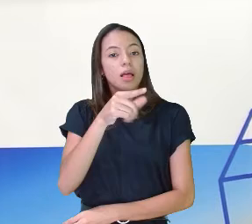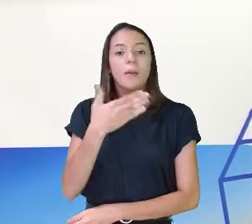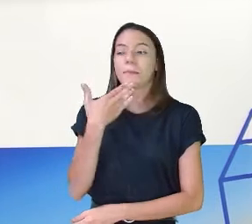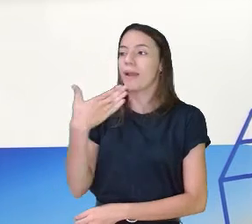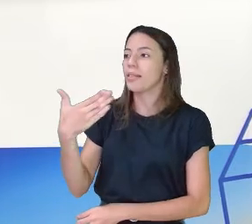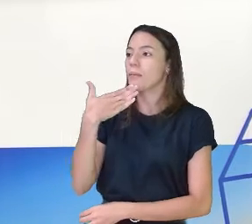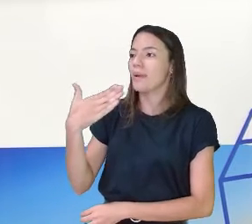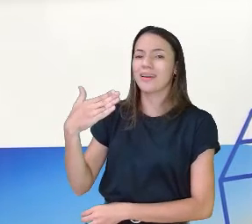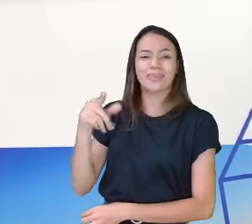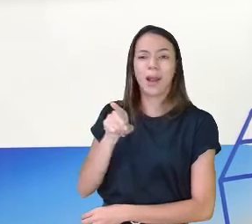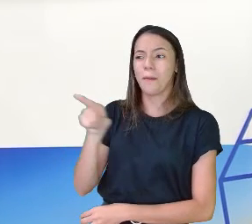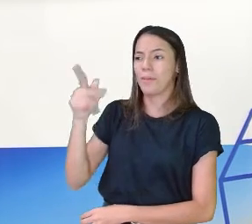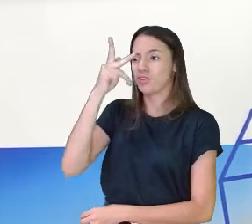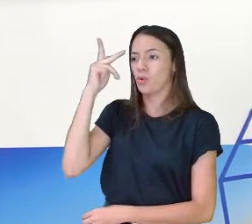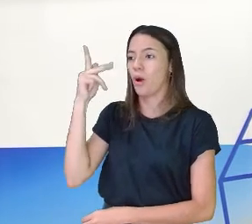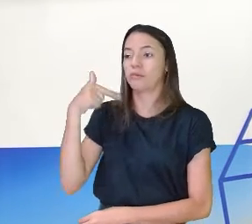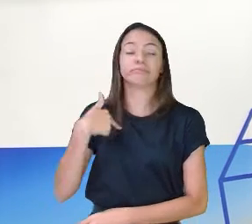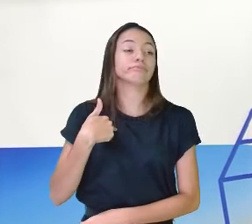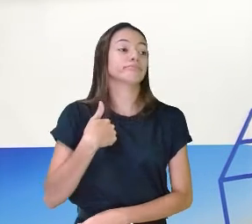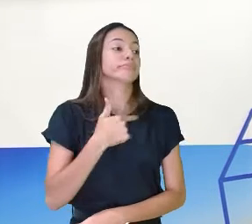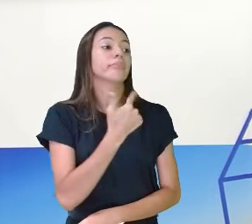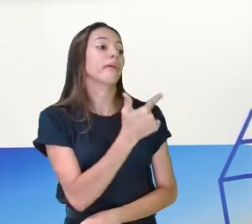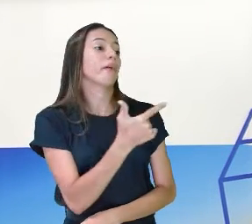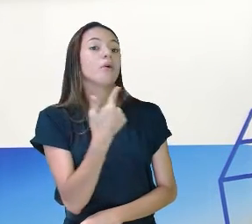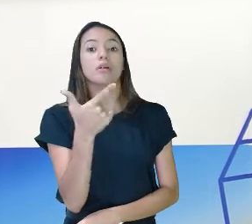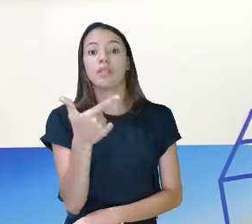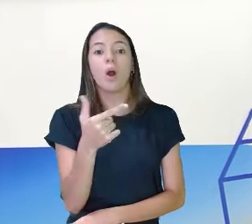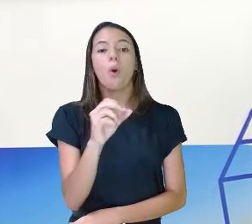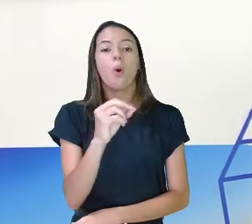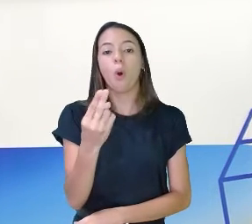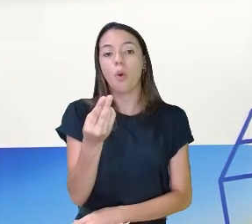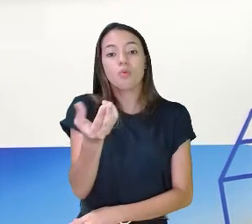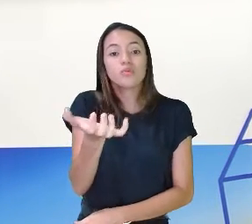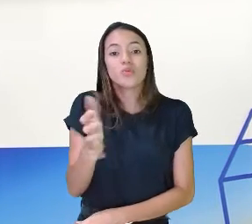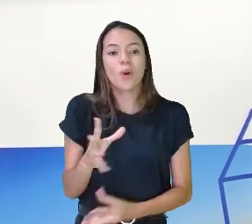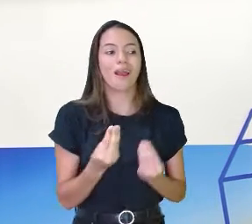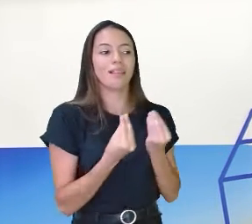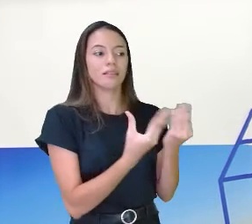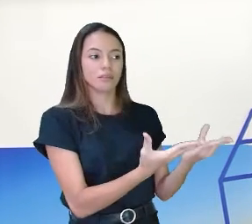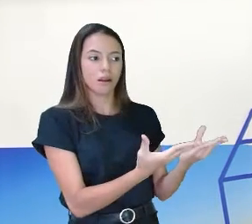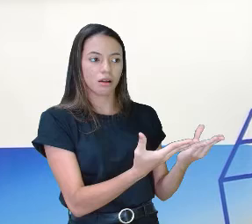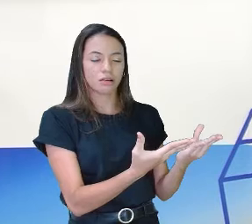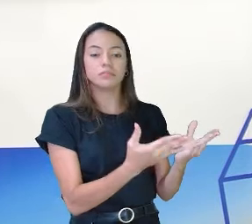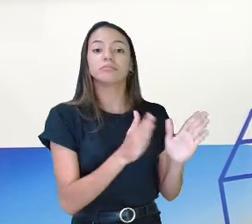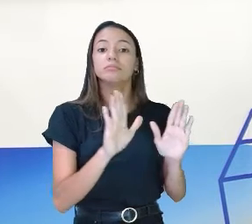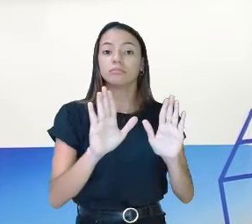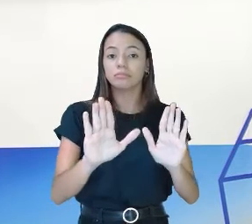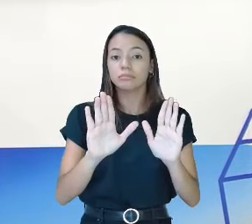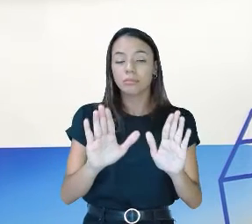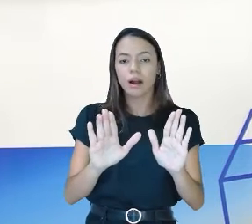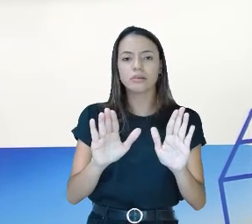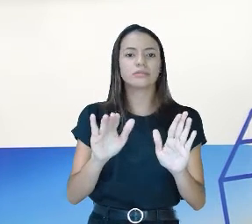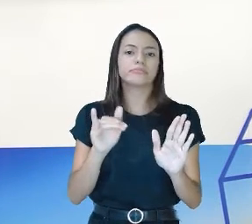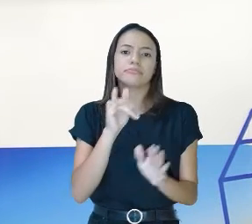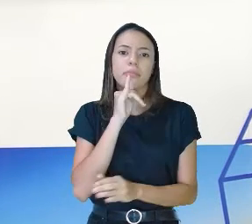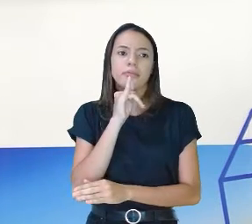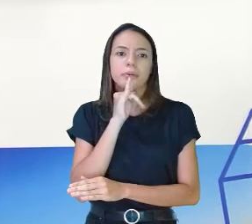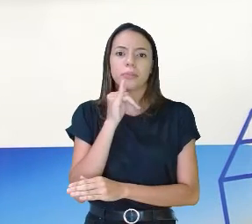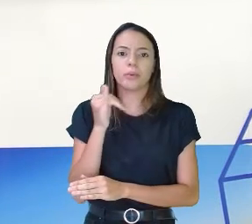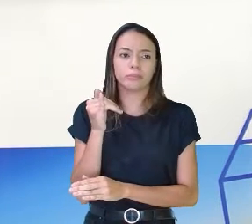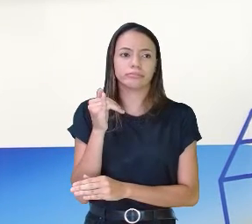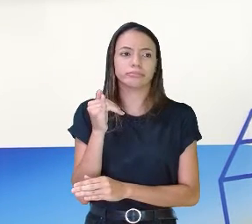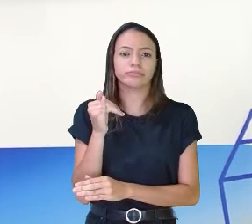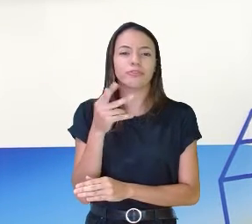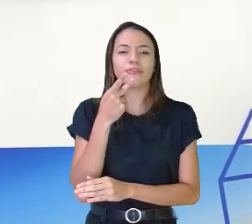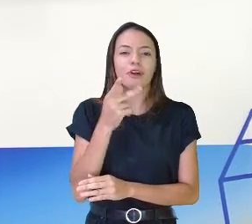aí vai todo doce pedir. É uma situação irônica. Porque, em tese, não deveria existir.